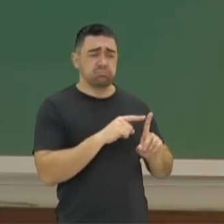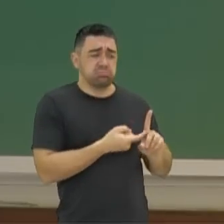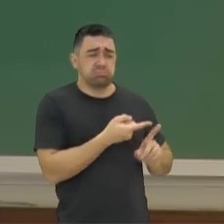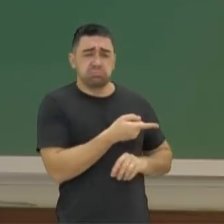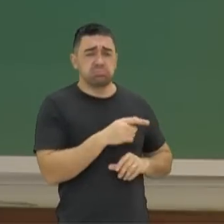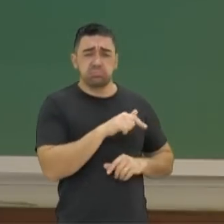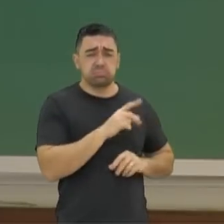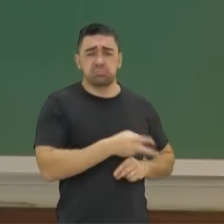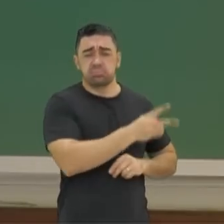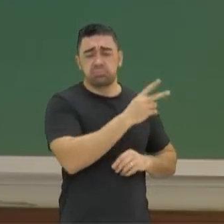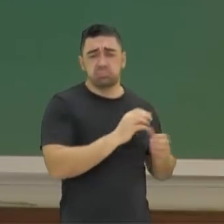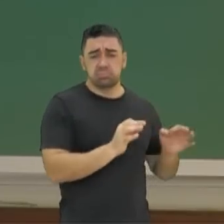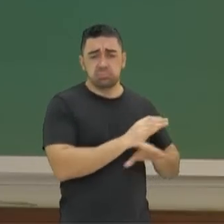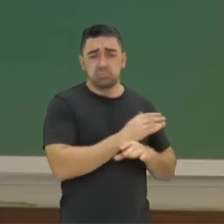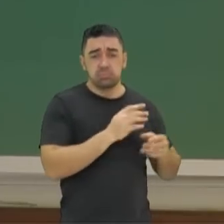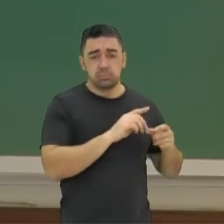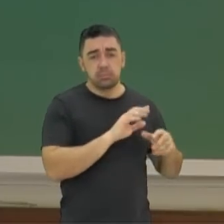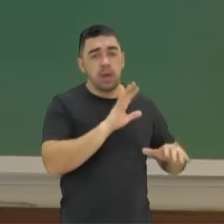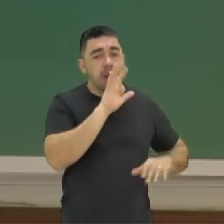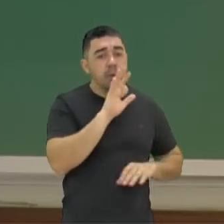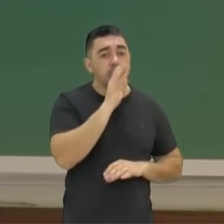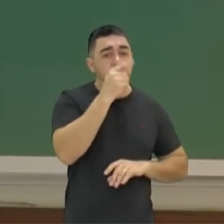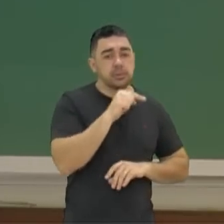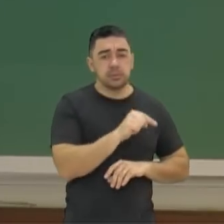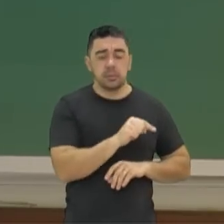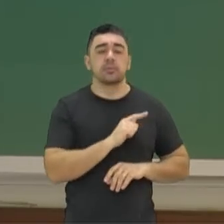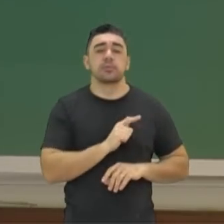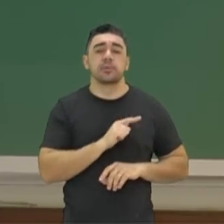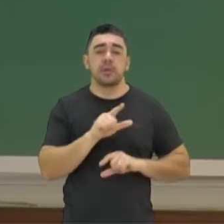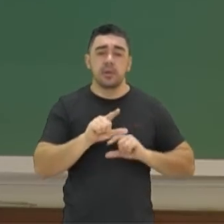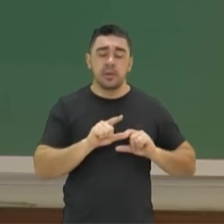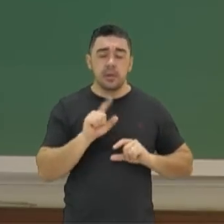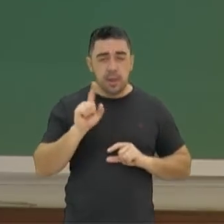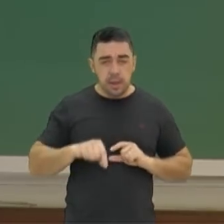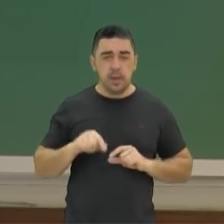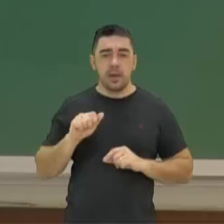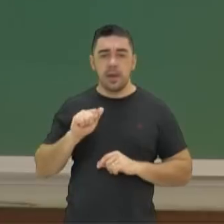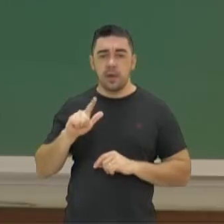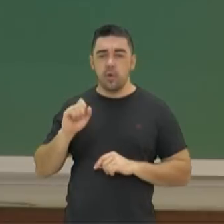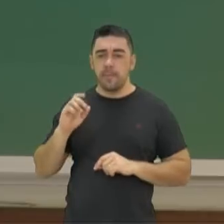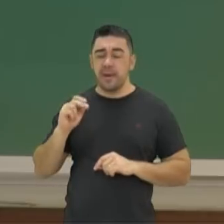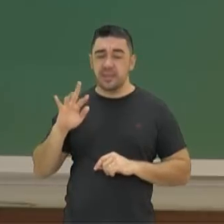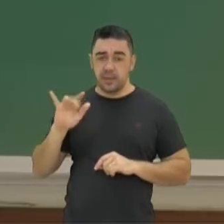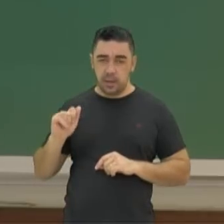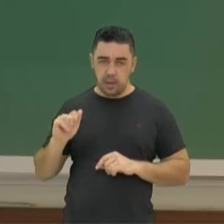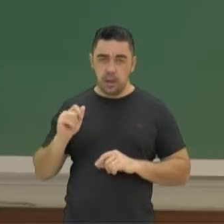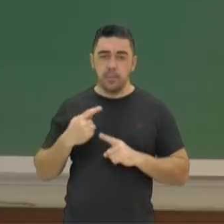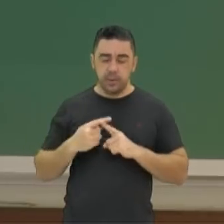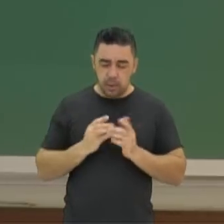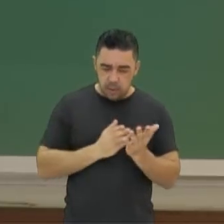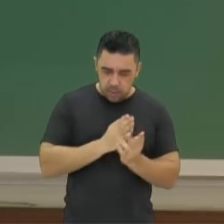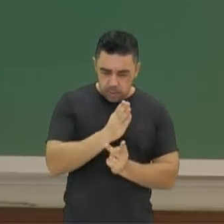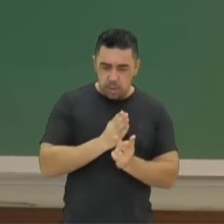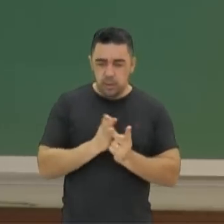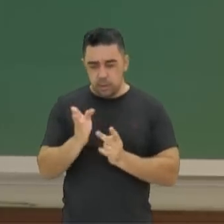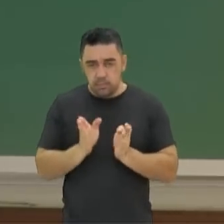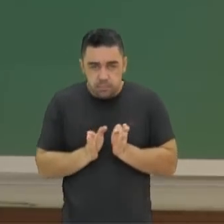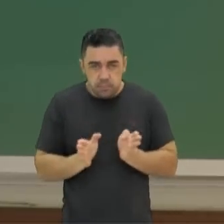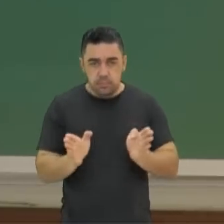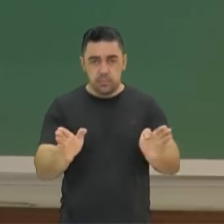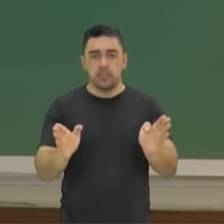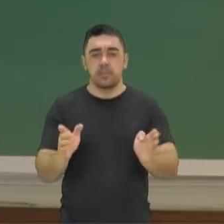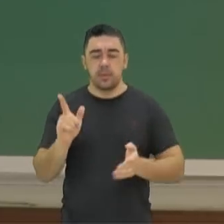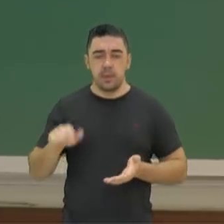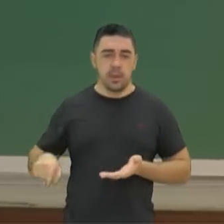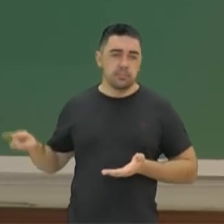a outra e pronto. Né? Então, o que aconteceu aqui? A especiação alopátrica. Por quê? Porque houve uma separação física. A região do